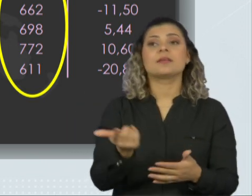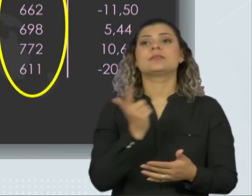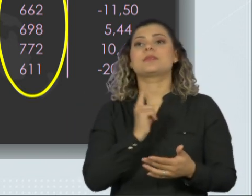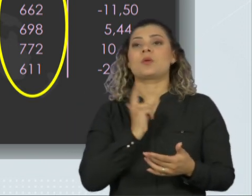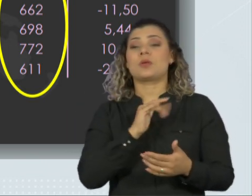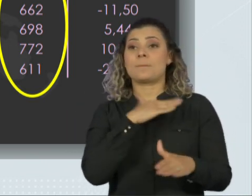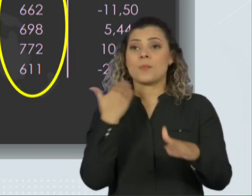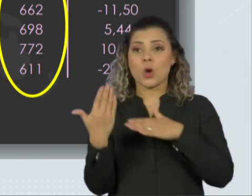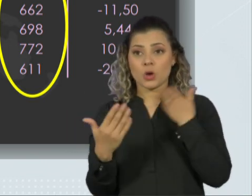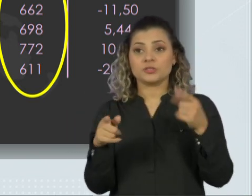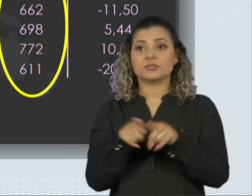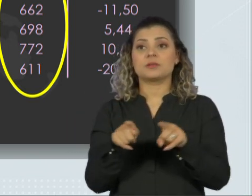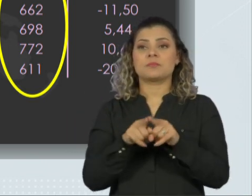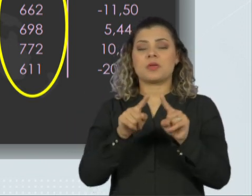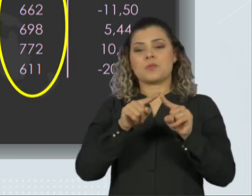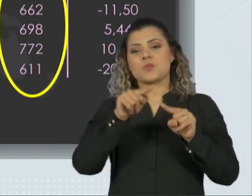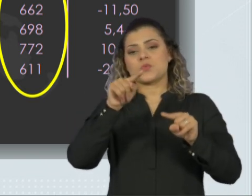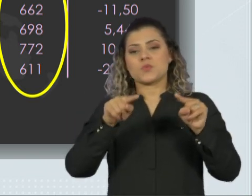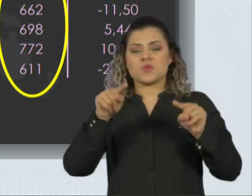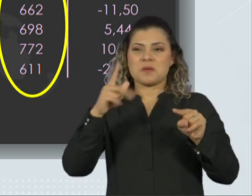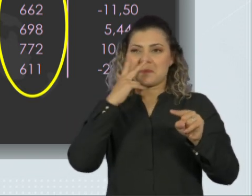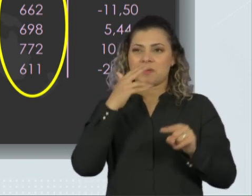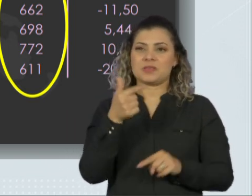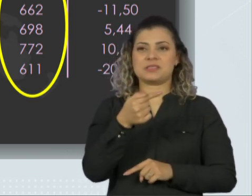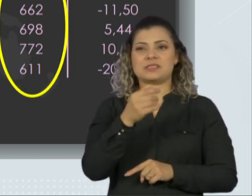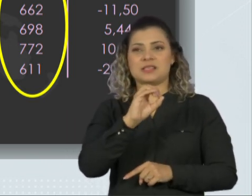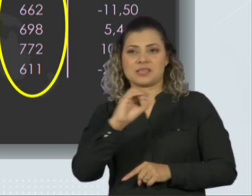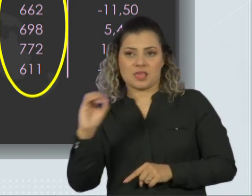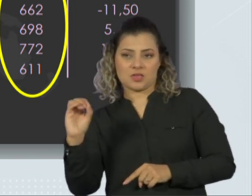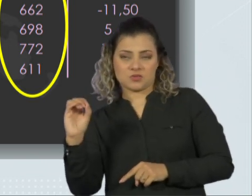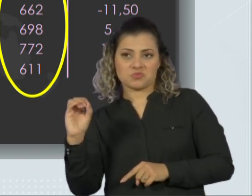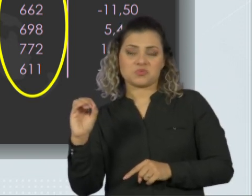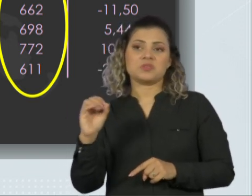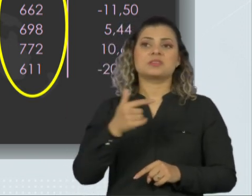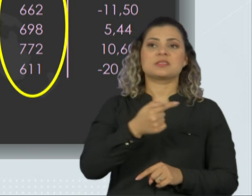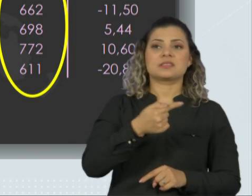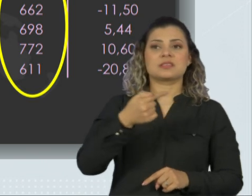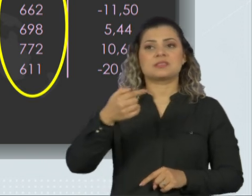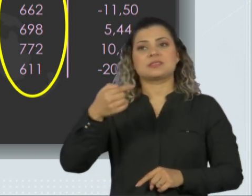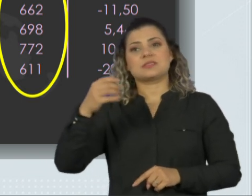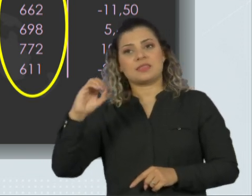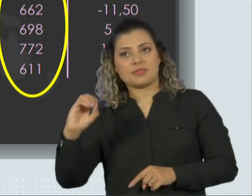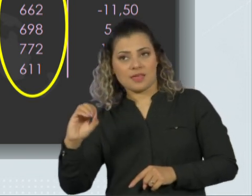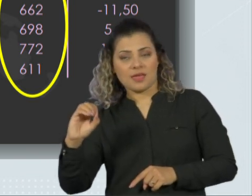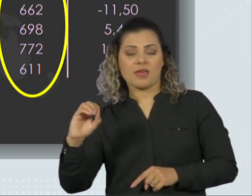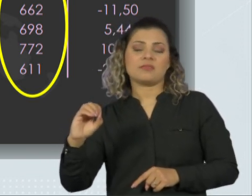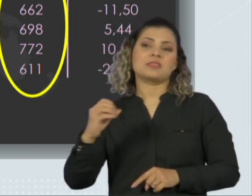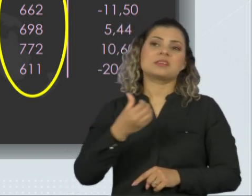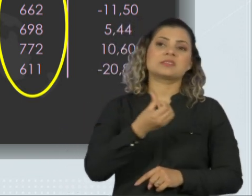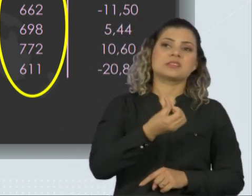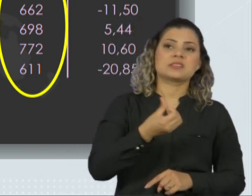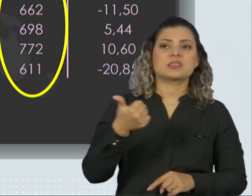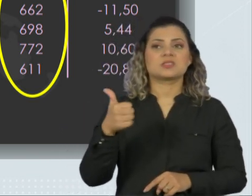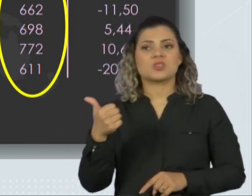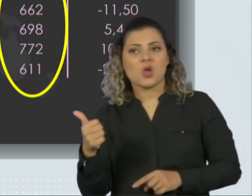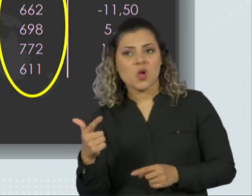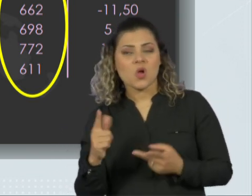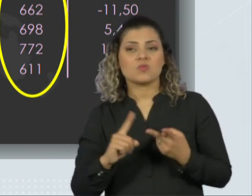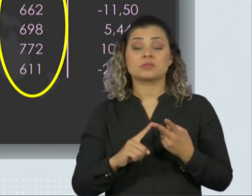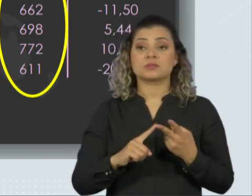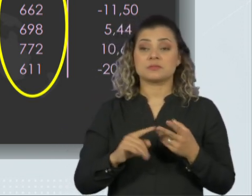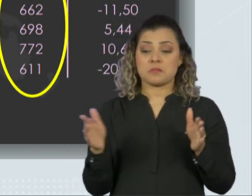de óbitos, que tem variado de 700, 770, na última semana 611,